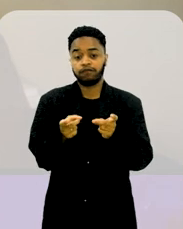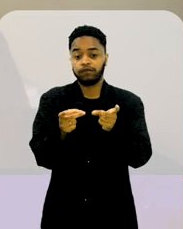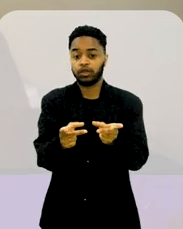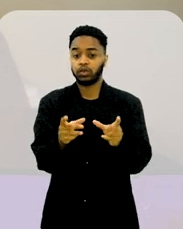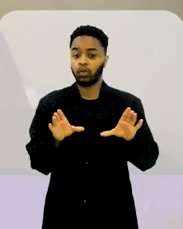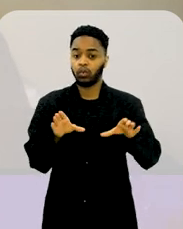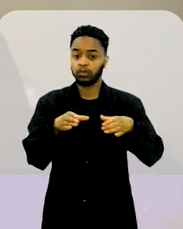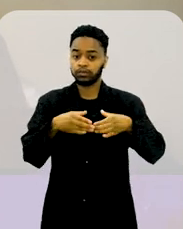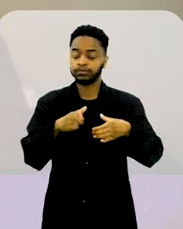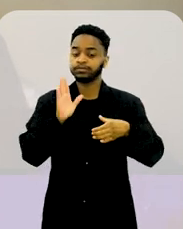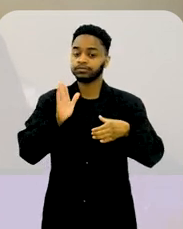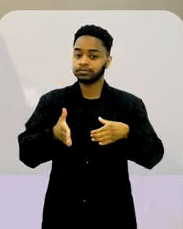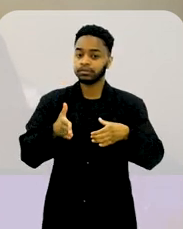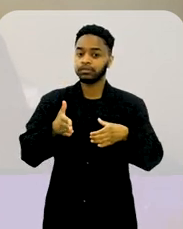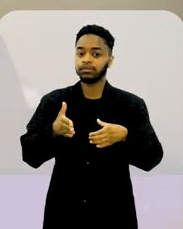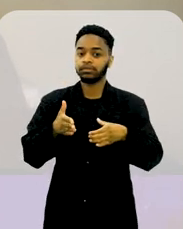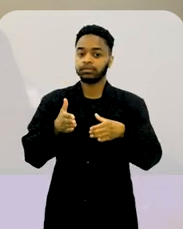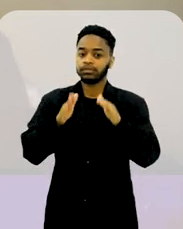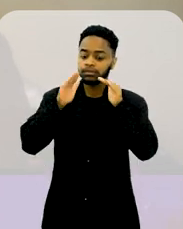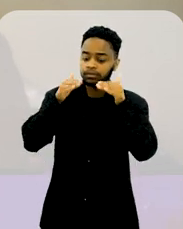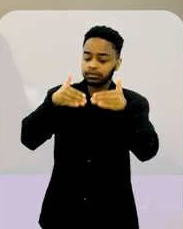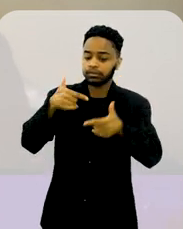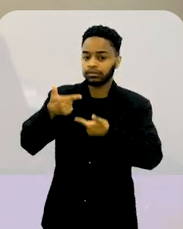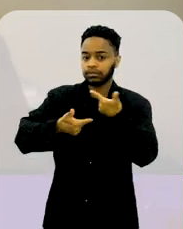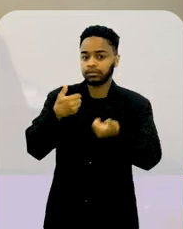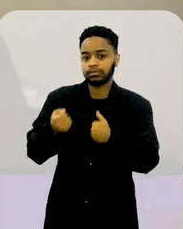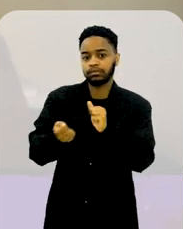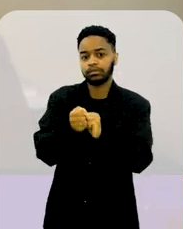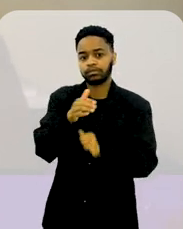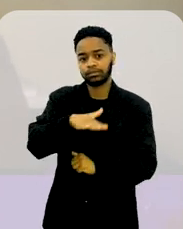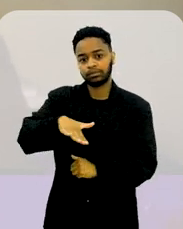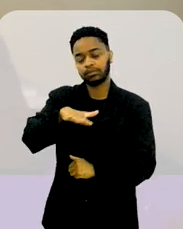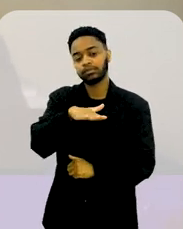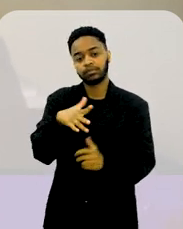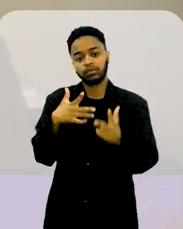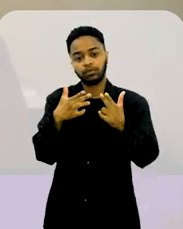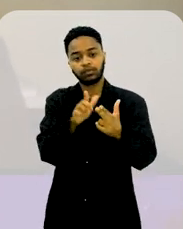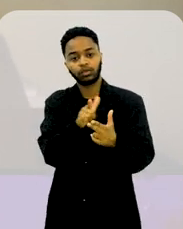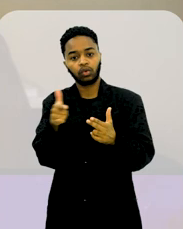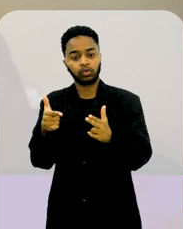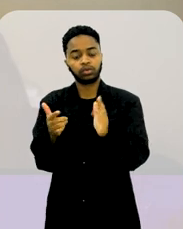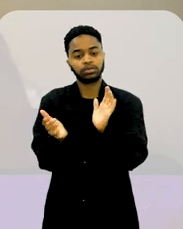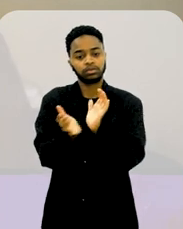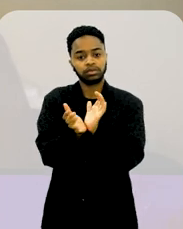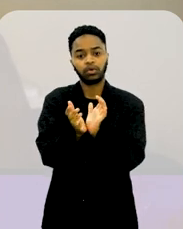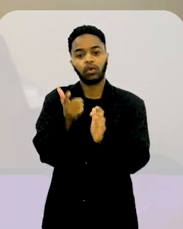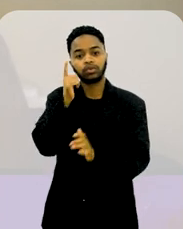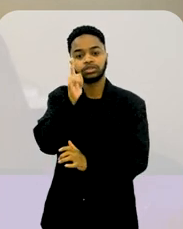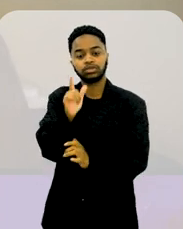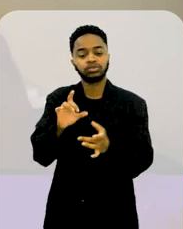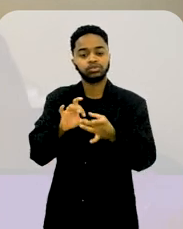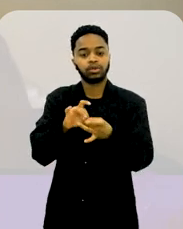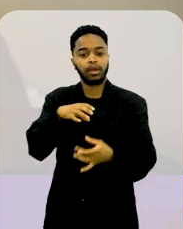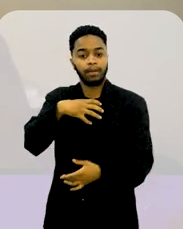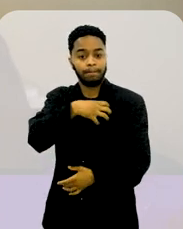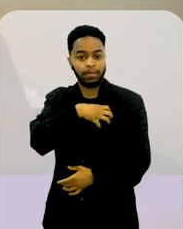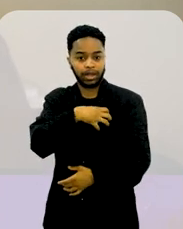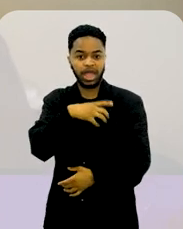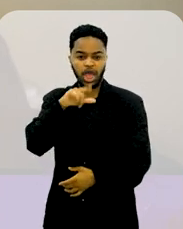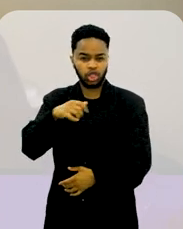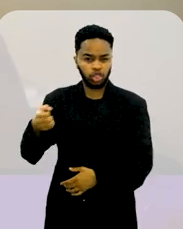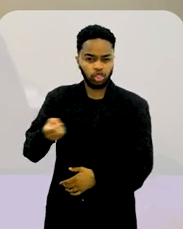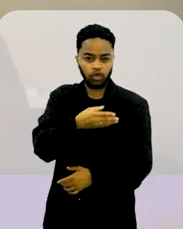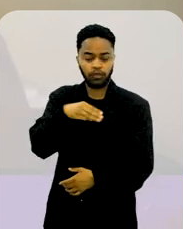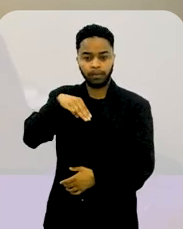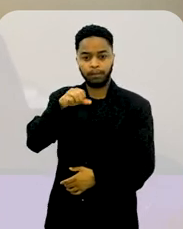eh que já esteja cincado no mercado como o grupo cit conseguiu aí a aquisição do Bahia não que o Bahia